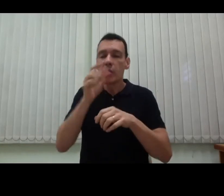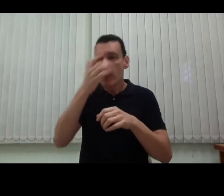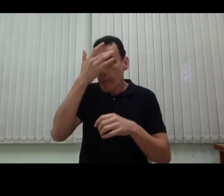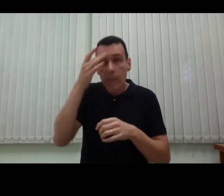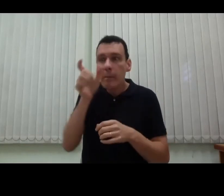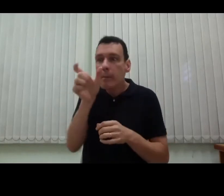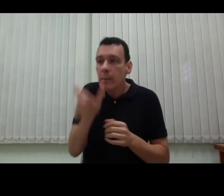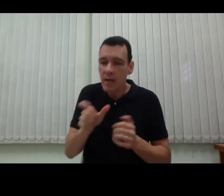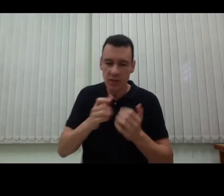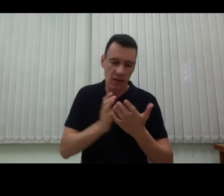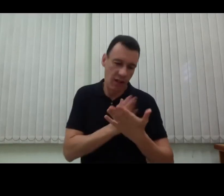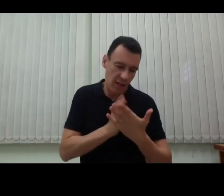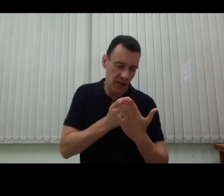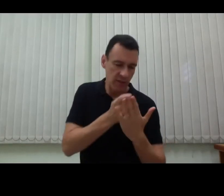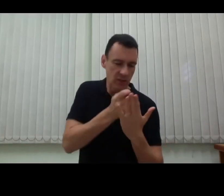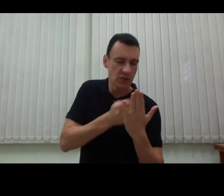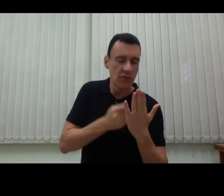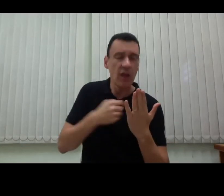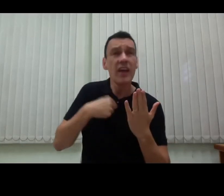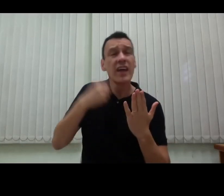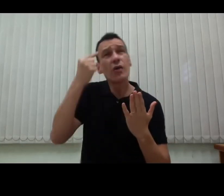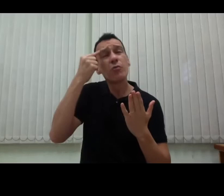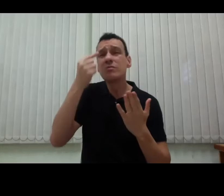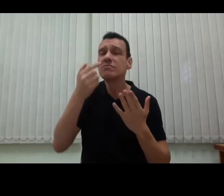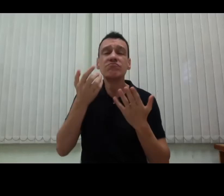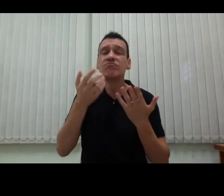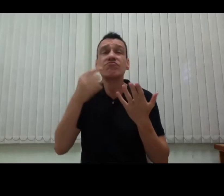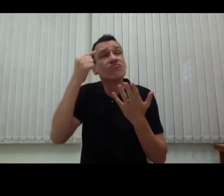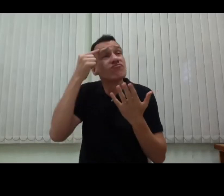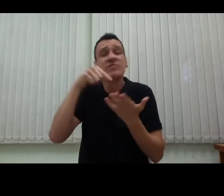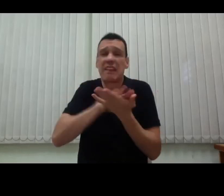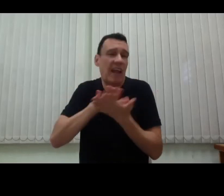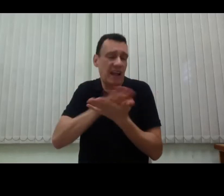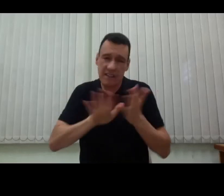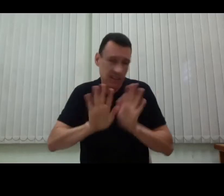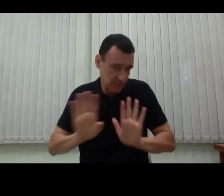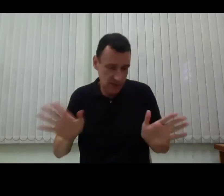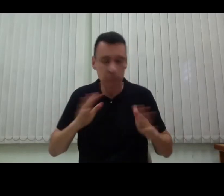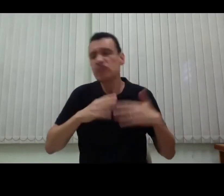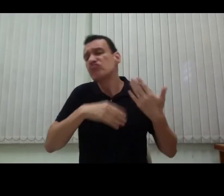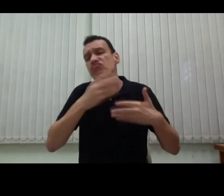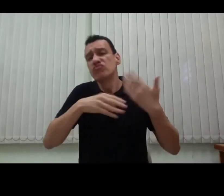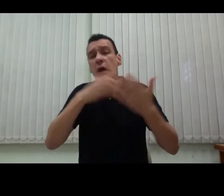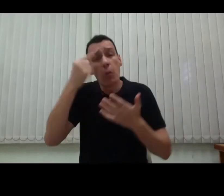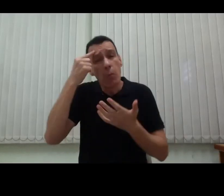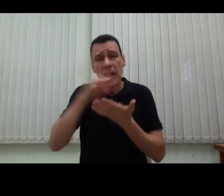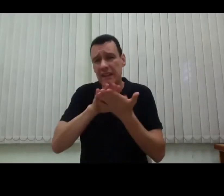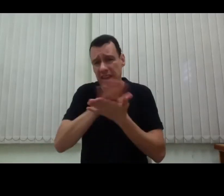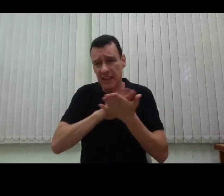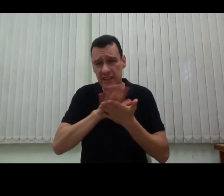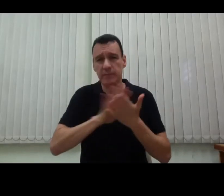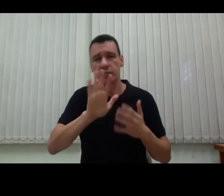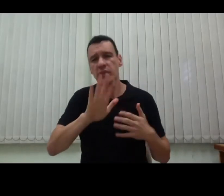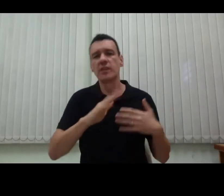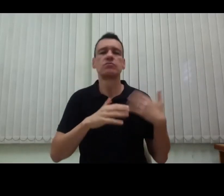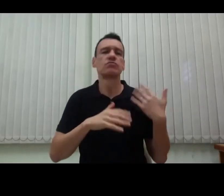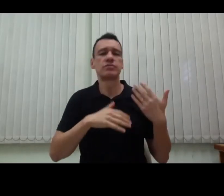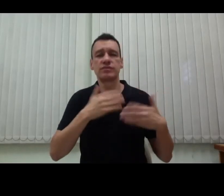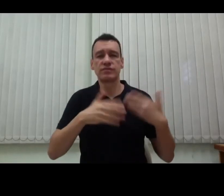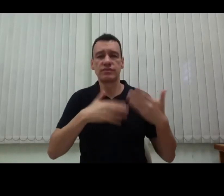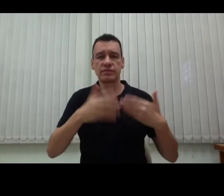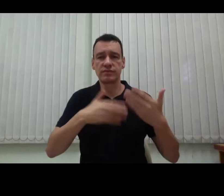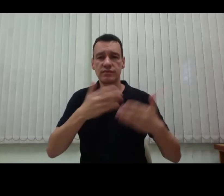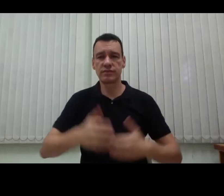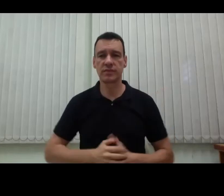por muito tempo, não sei dizer quanto tempo, mas por muito tempo. Aqui eu já faço uma primeira parada para